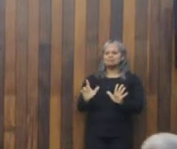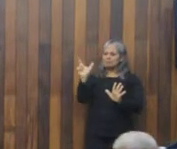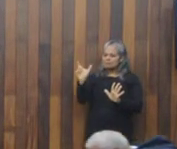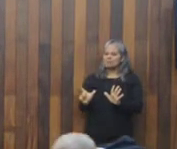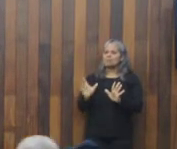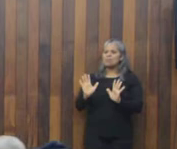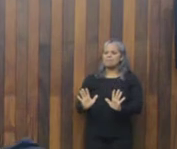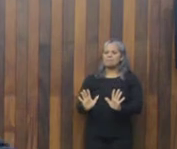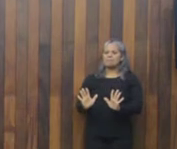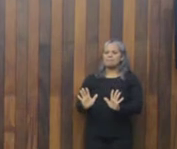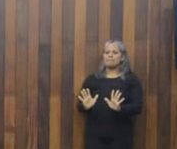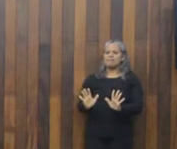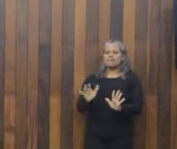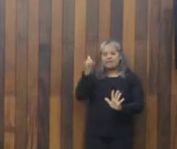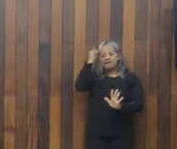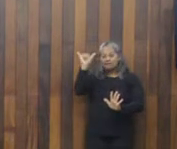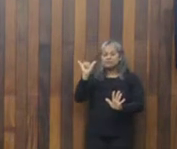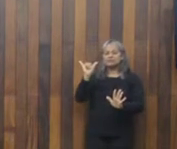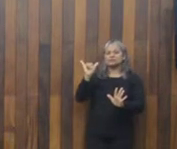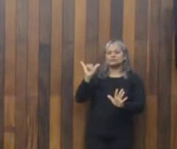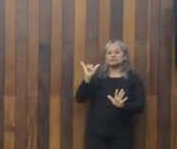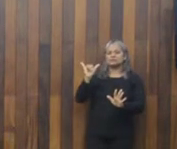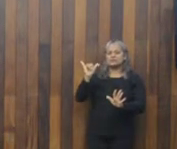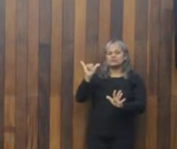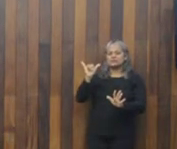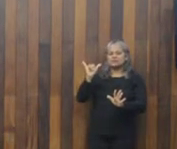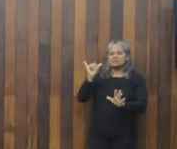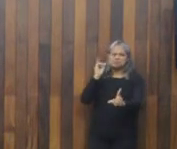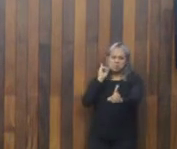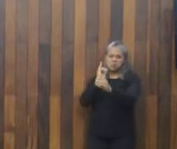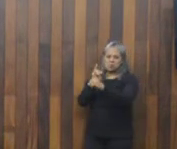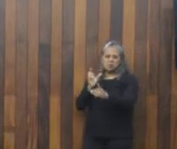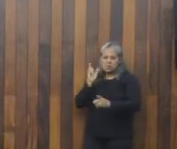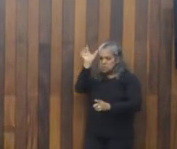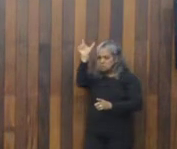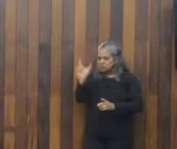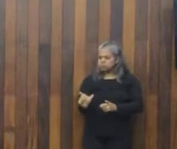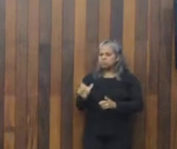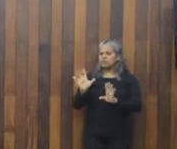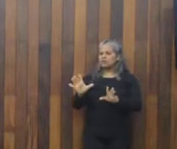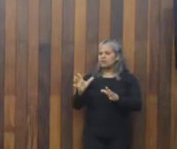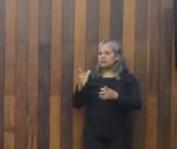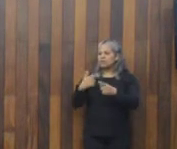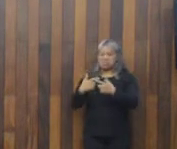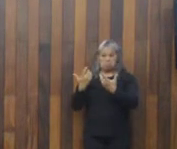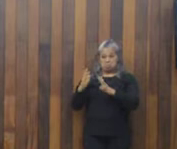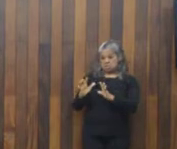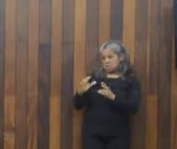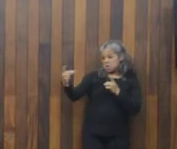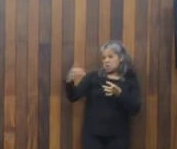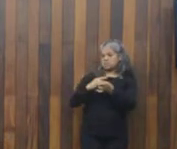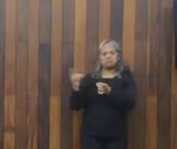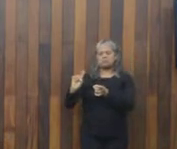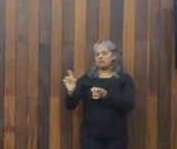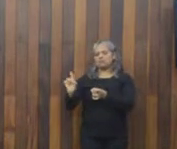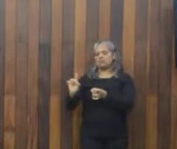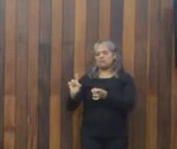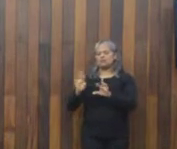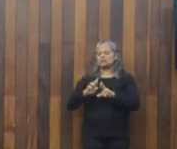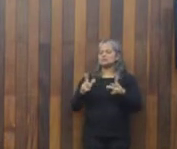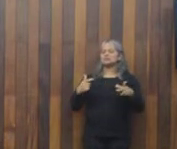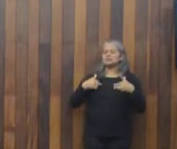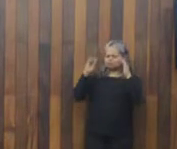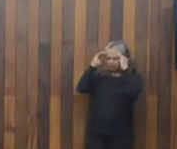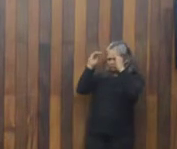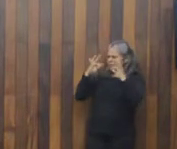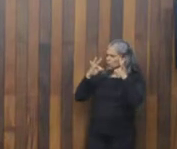fique uma coisa direcionada a alguém. Mas não é porque eu não queira me unir a todos os políticos da cidade, que ao contrário, eu